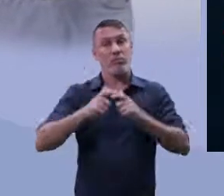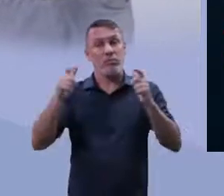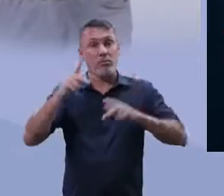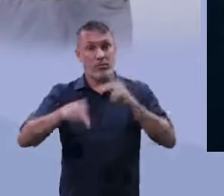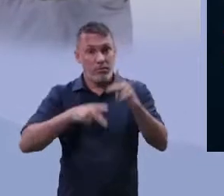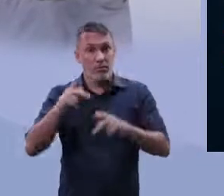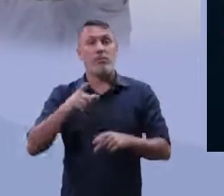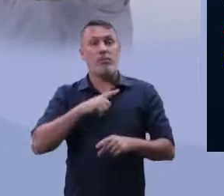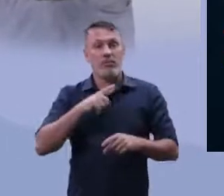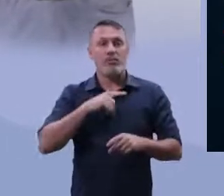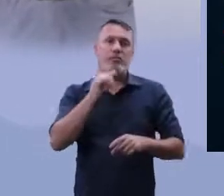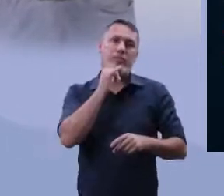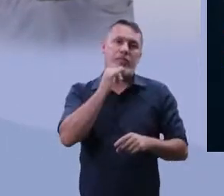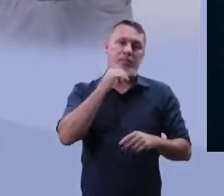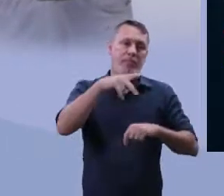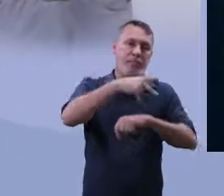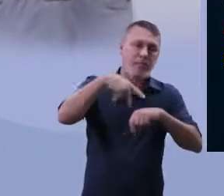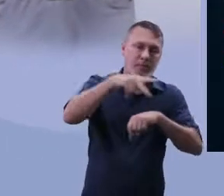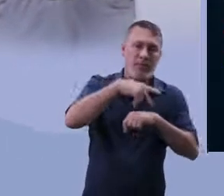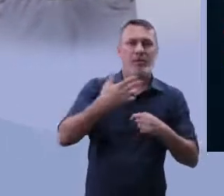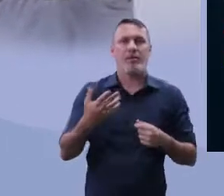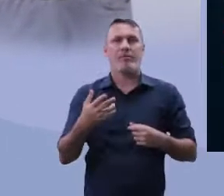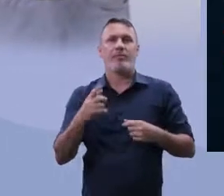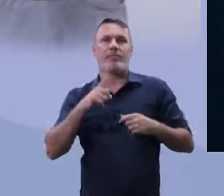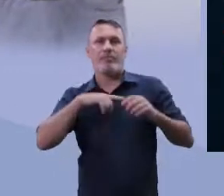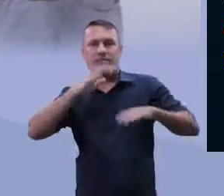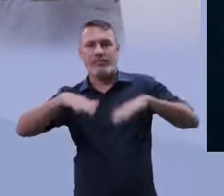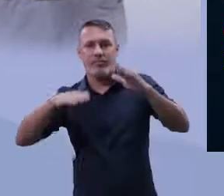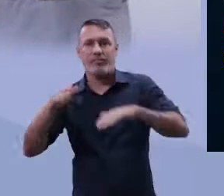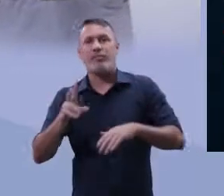Diferente da maioria da população, principalmente